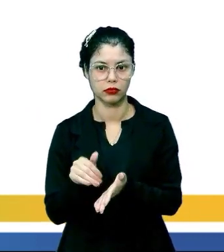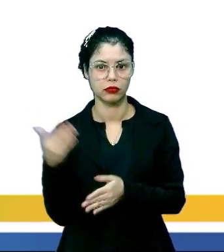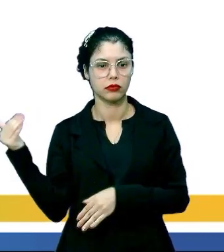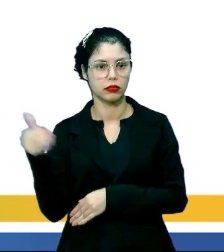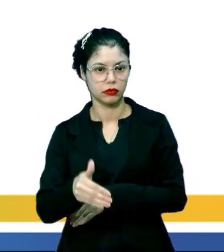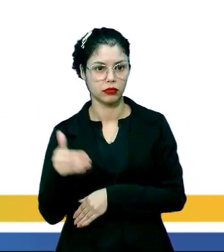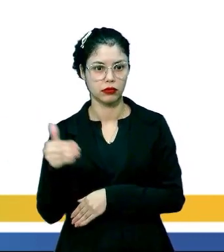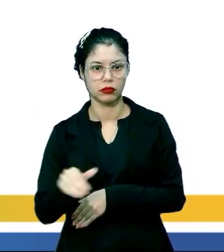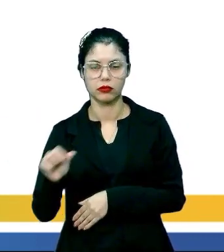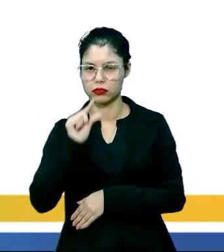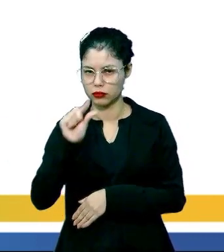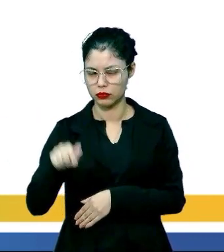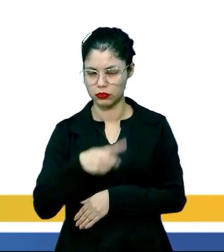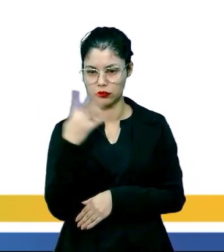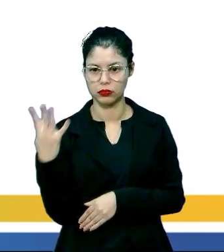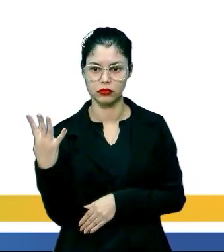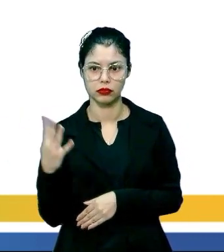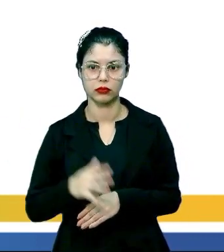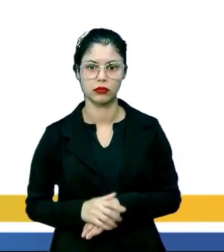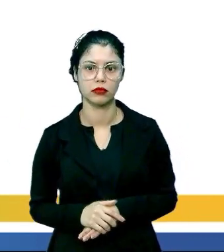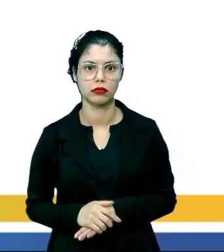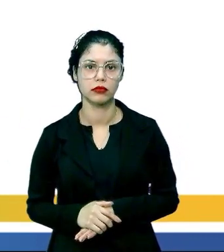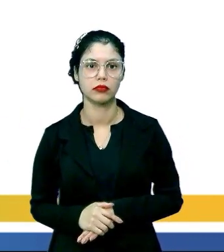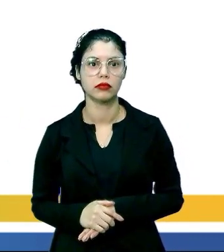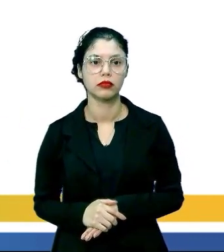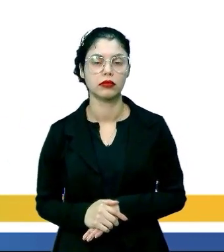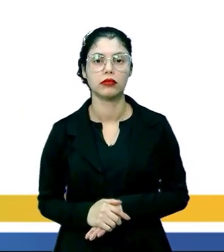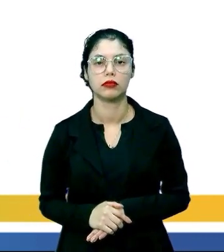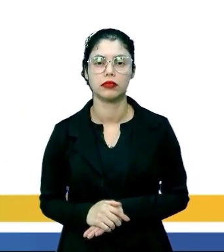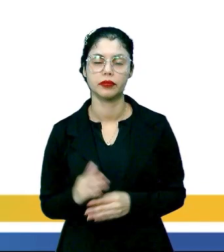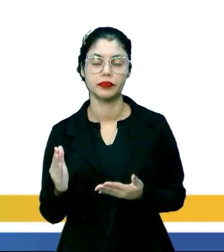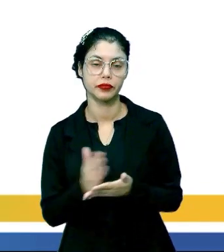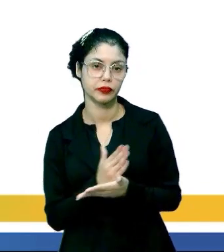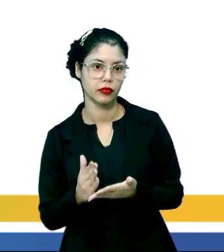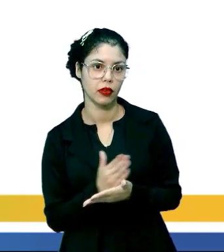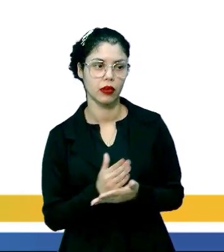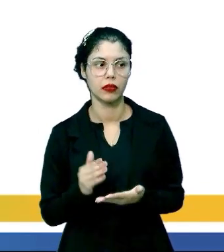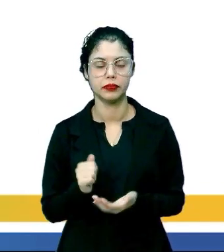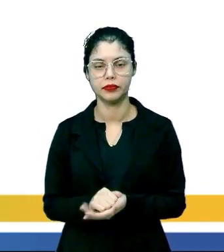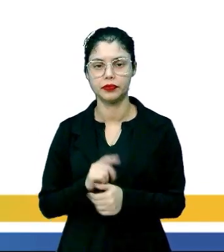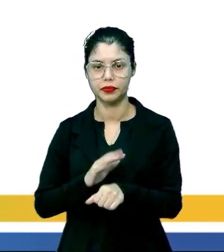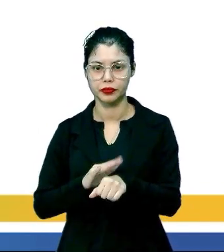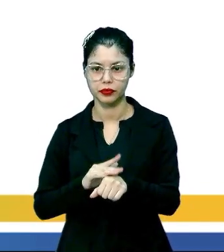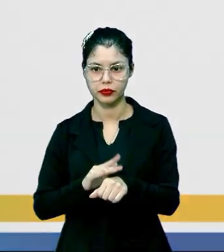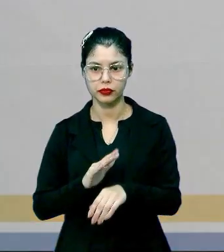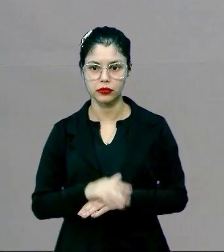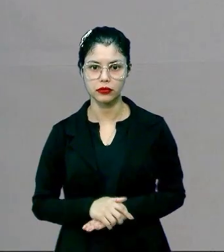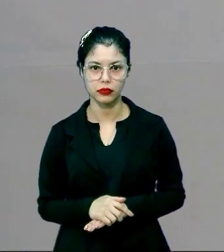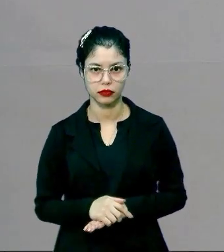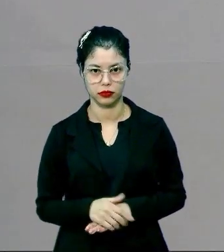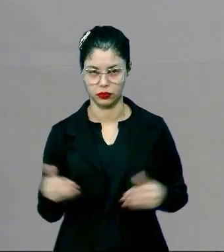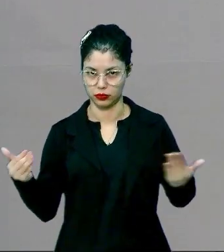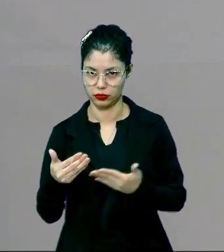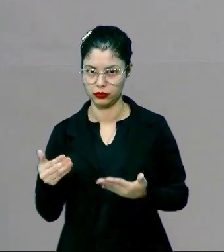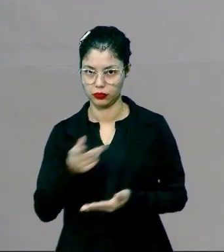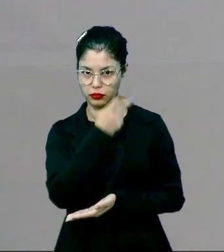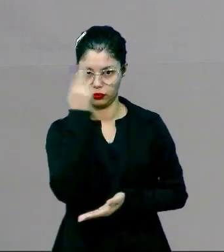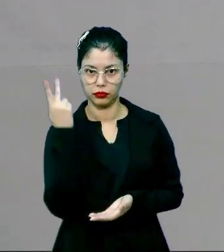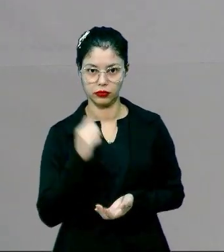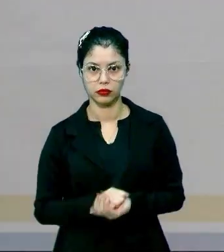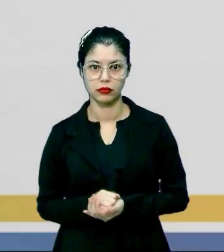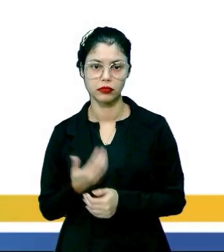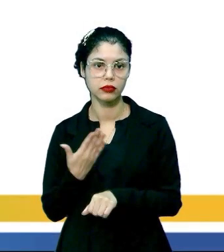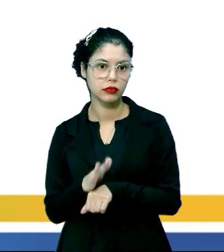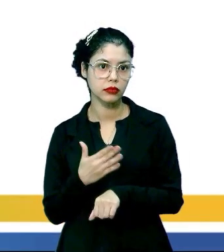elimina frequentemente em pequenas quantidades, tá? Então, isso aqui são algumas doenças. Agora, pessoal,